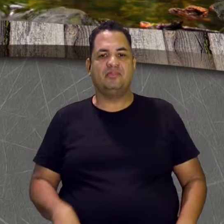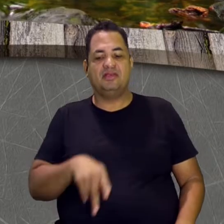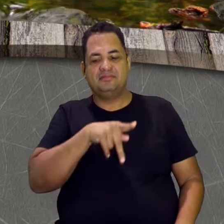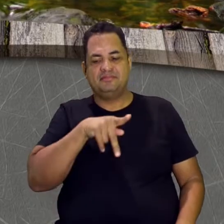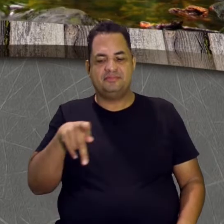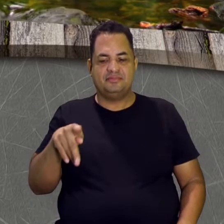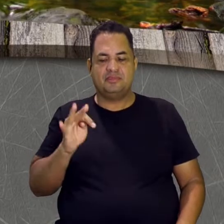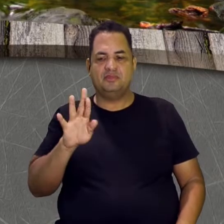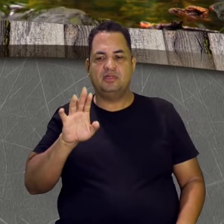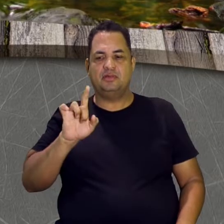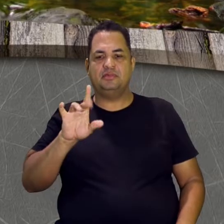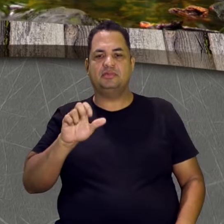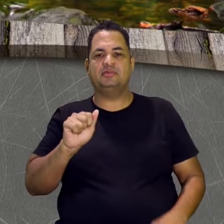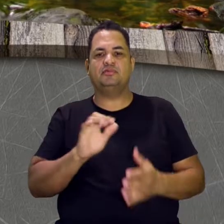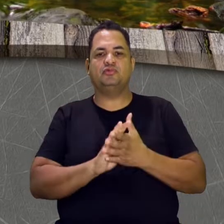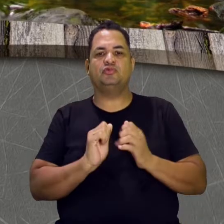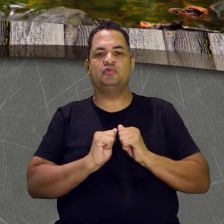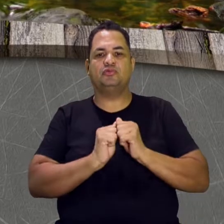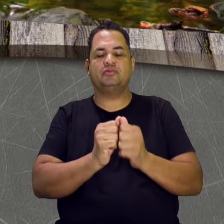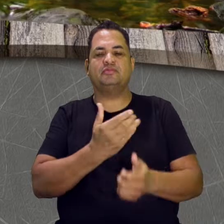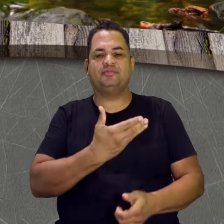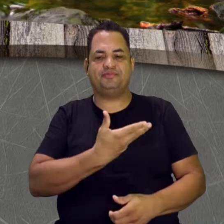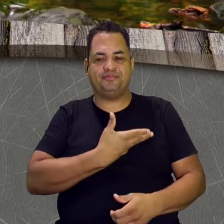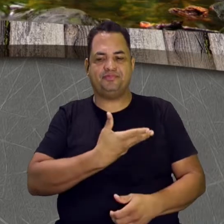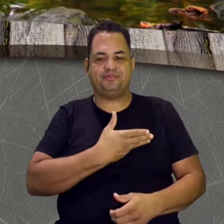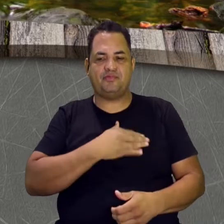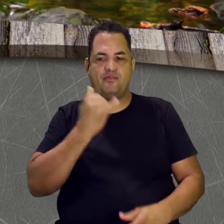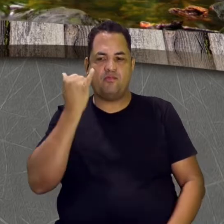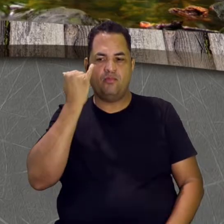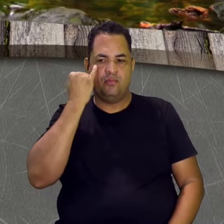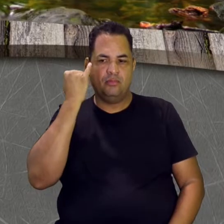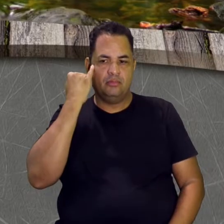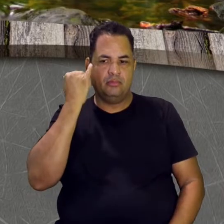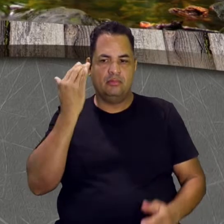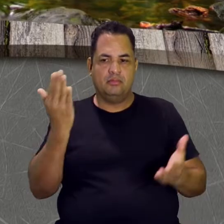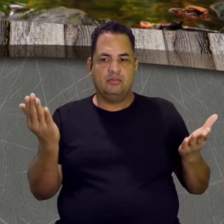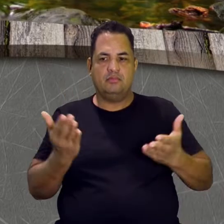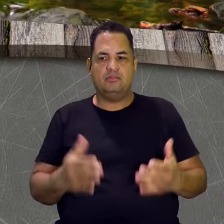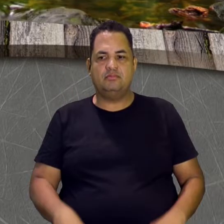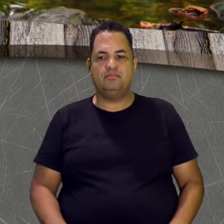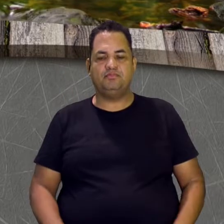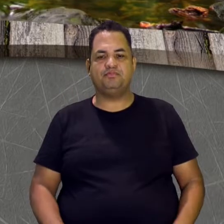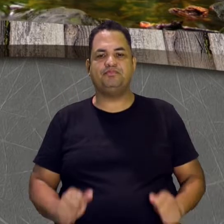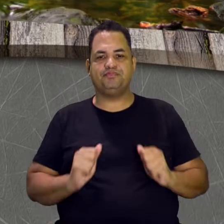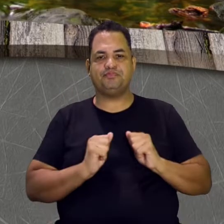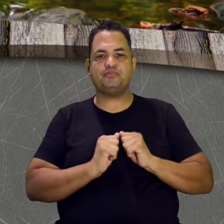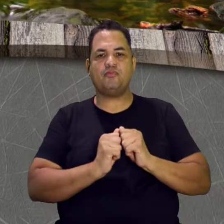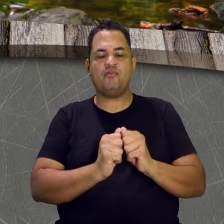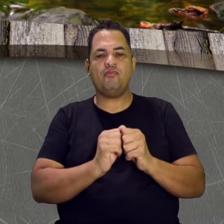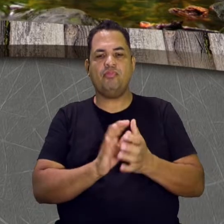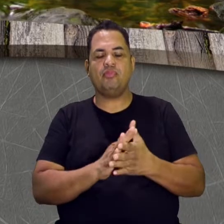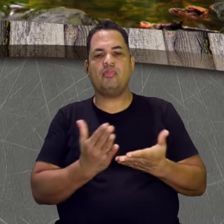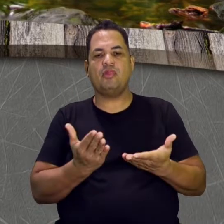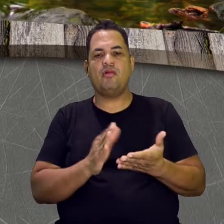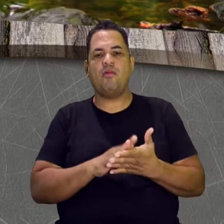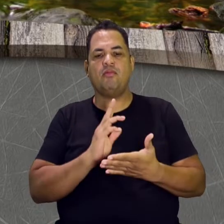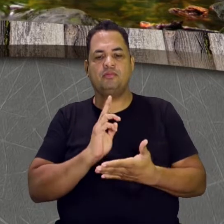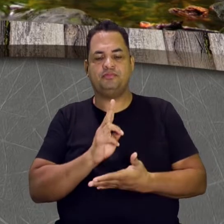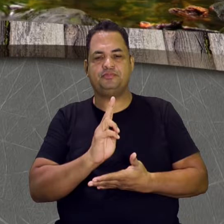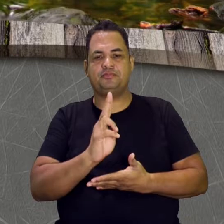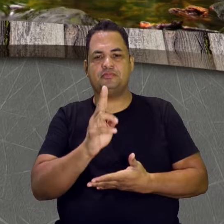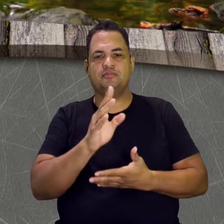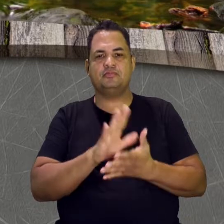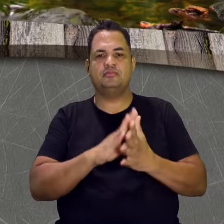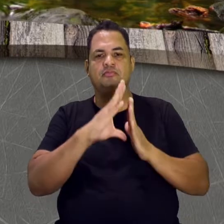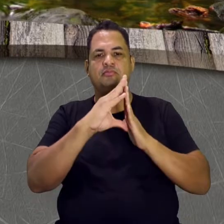professora Tabita, junto aqui com o nosso colega Sâmio, né? E juntinhos nós vamos dar continuidade